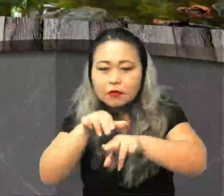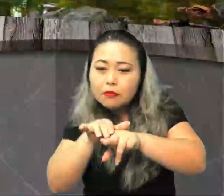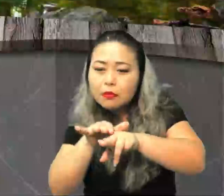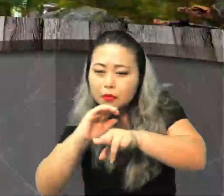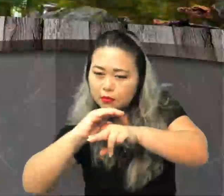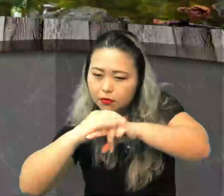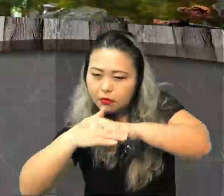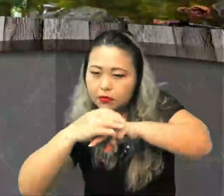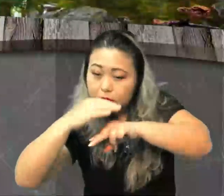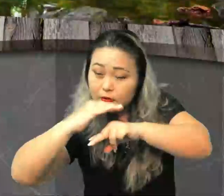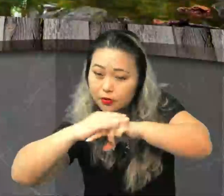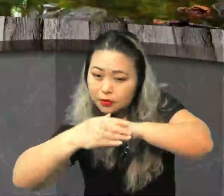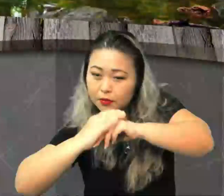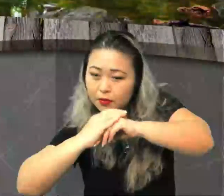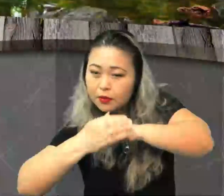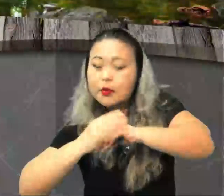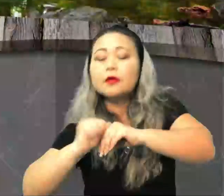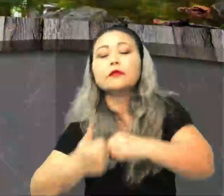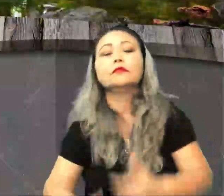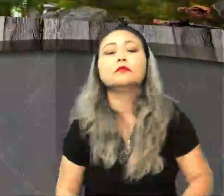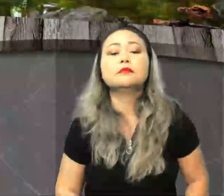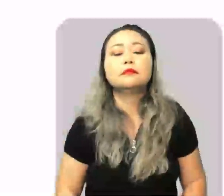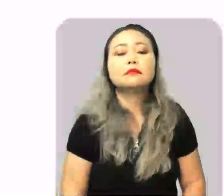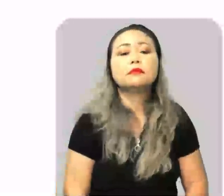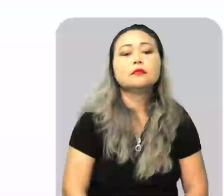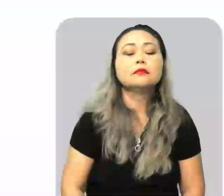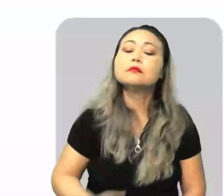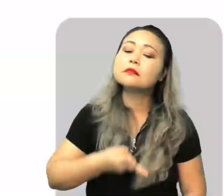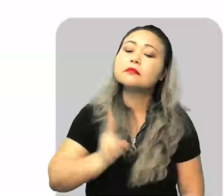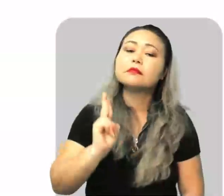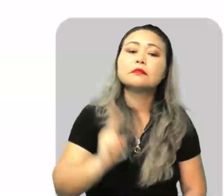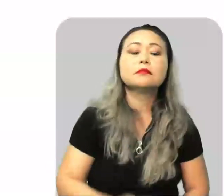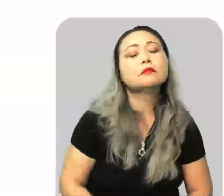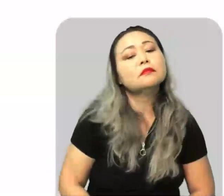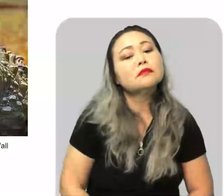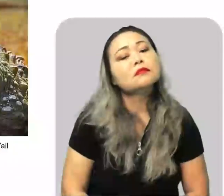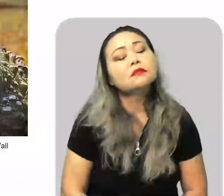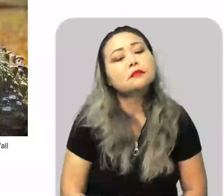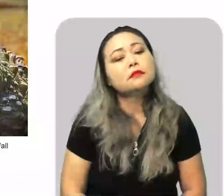dessa concha protetora, né? De calcário, tá? Vamos seguindo.